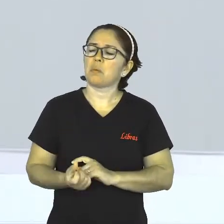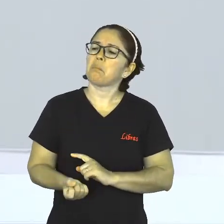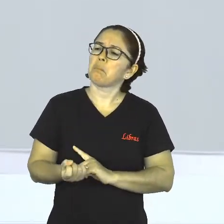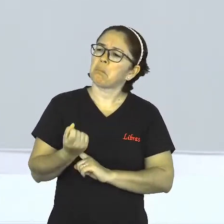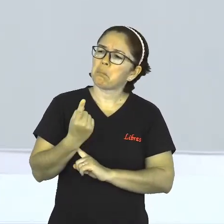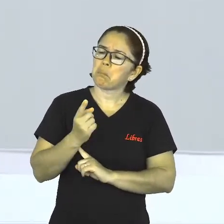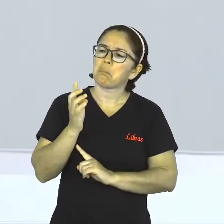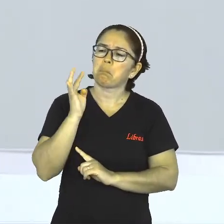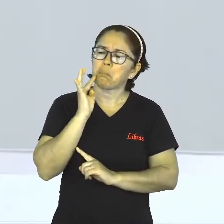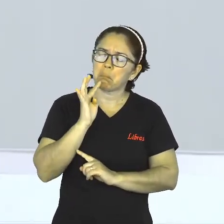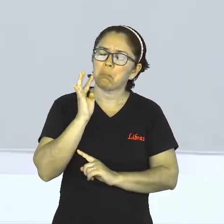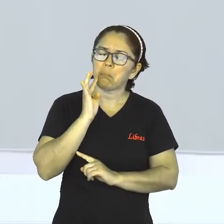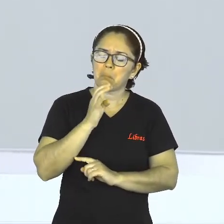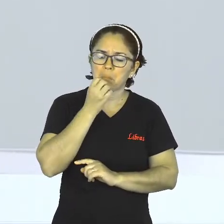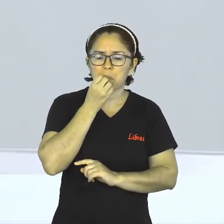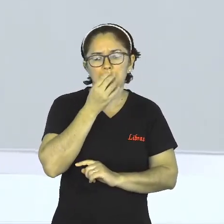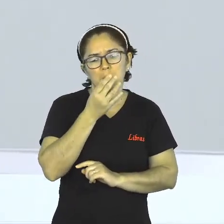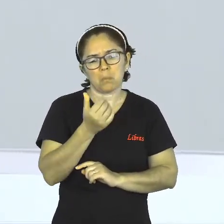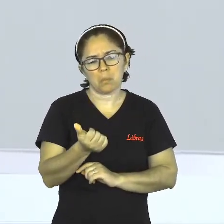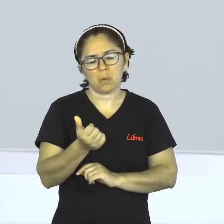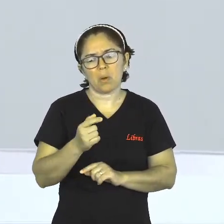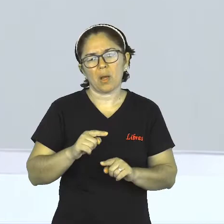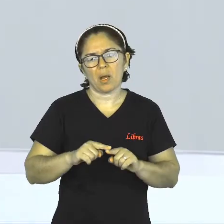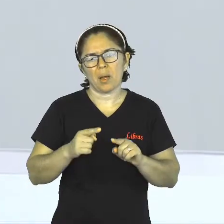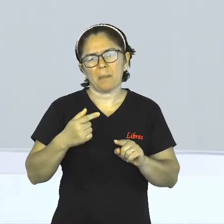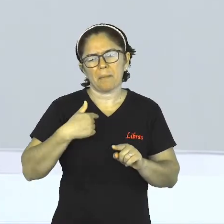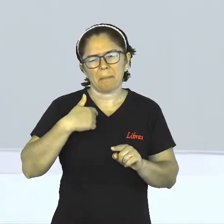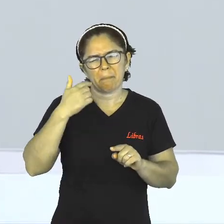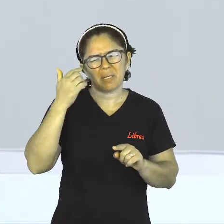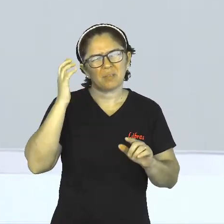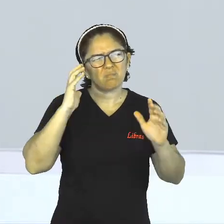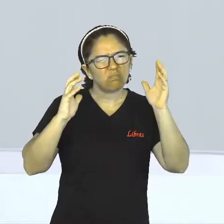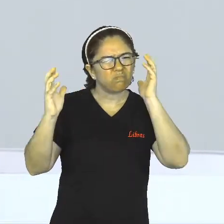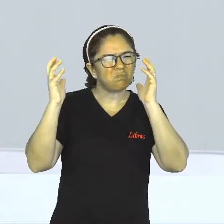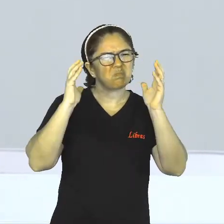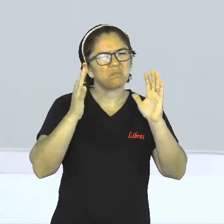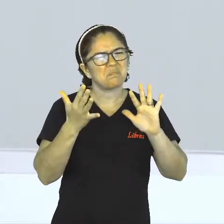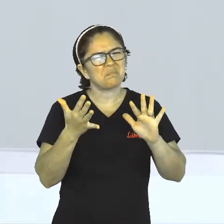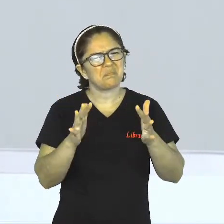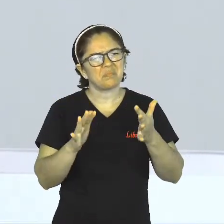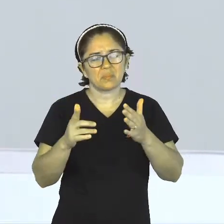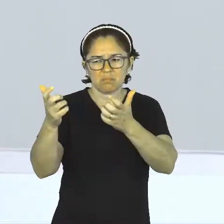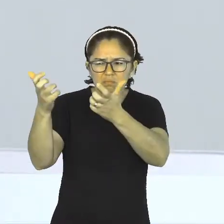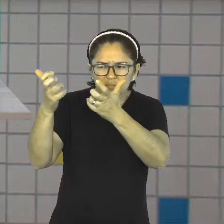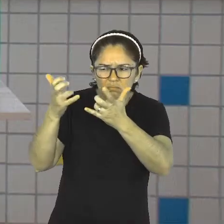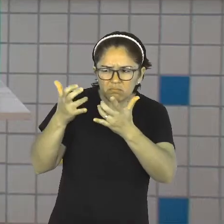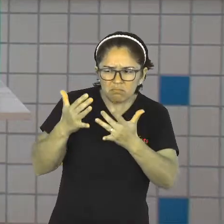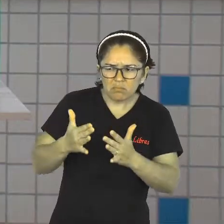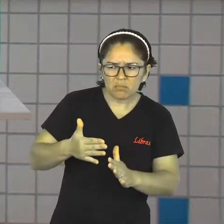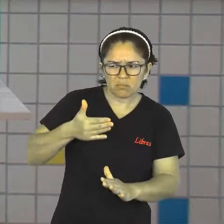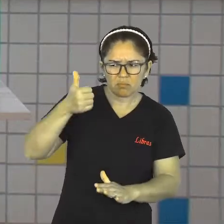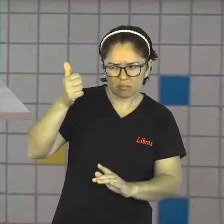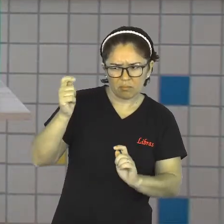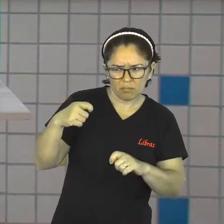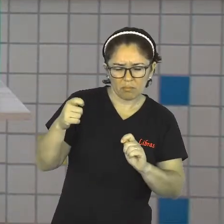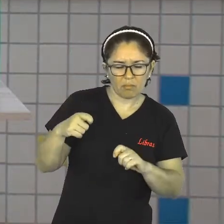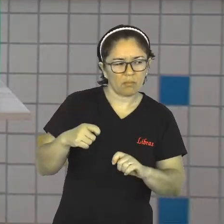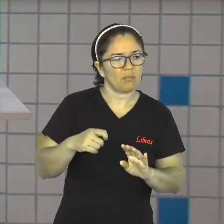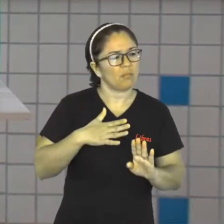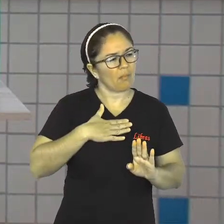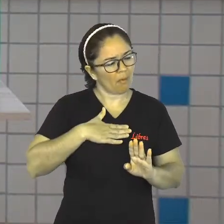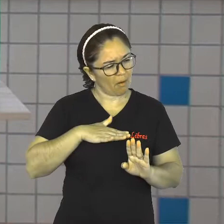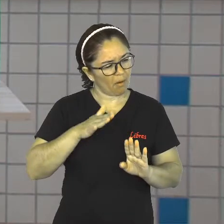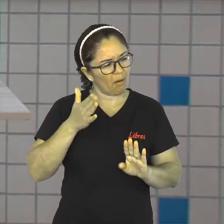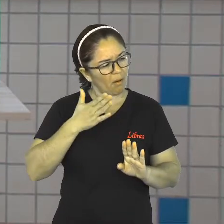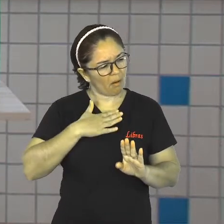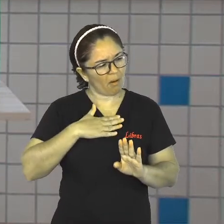Interessante, professora Aline, mas eu ainda não entendi. Bem, isso pode me explicar? Calma,